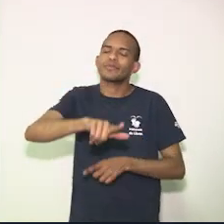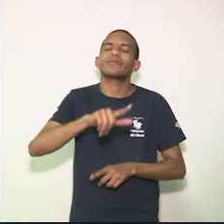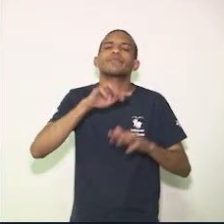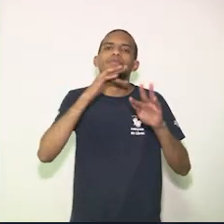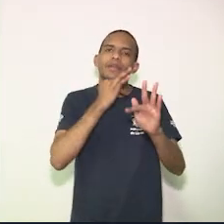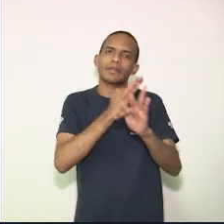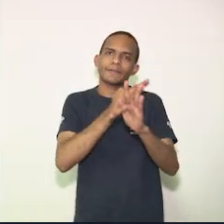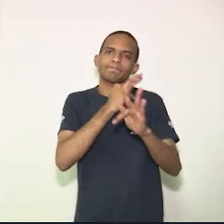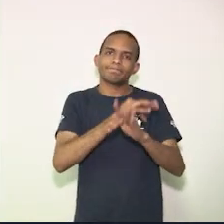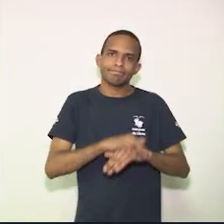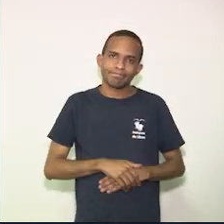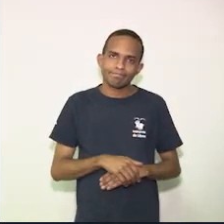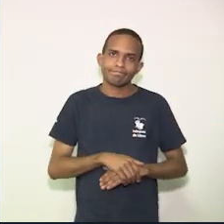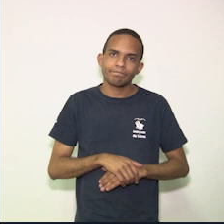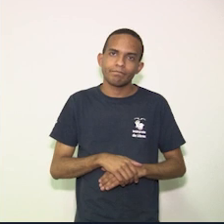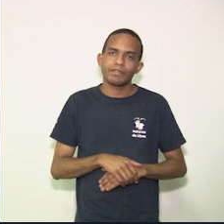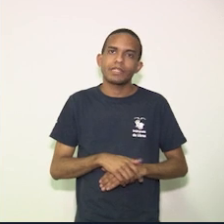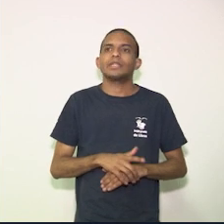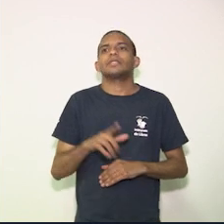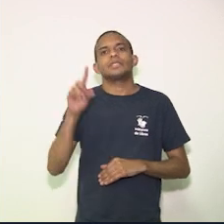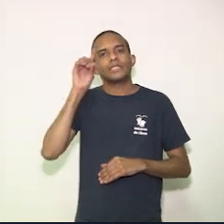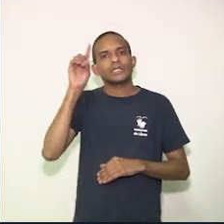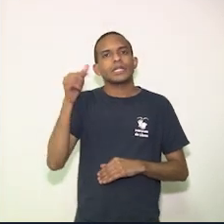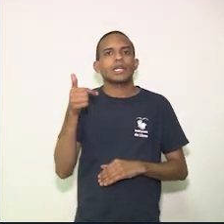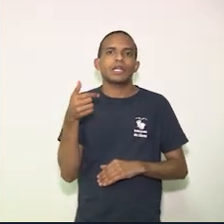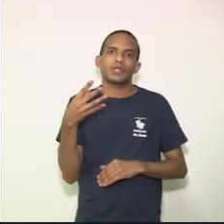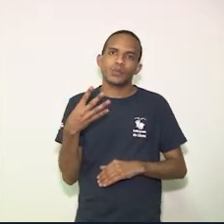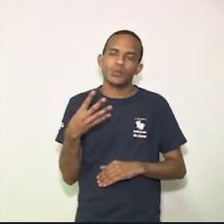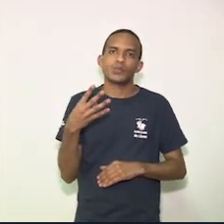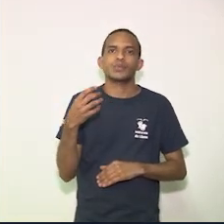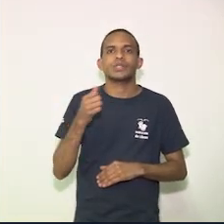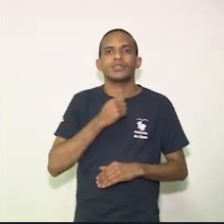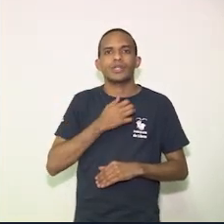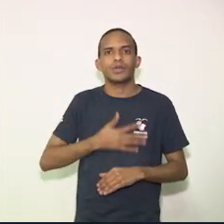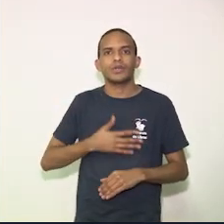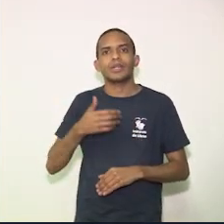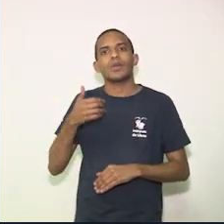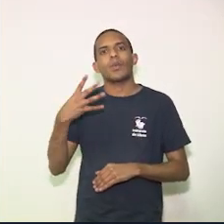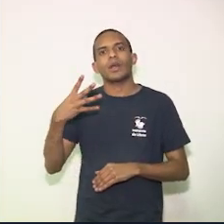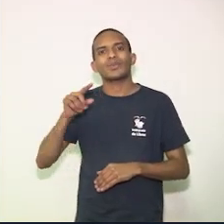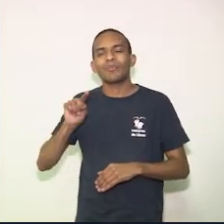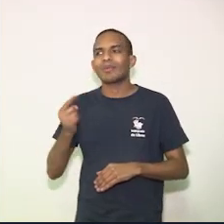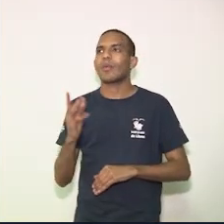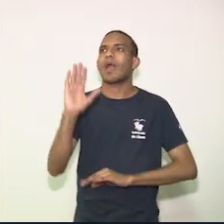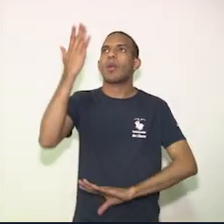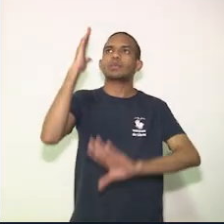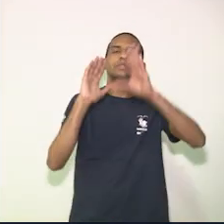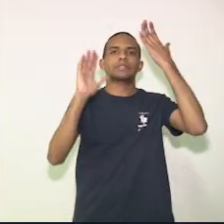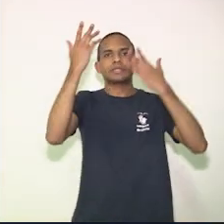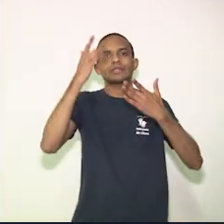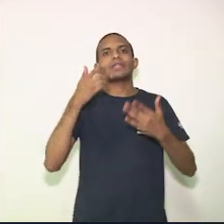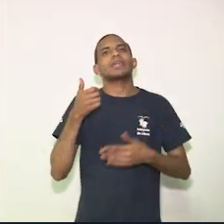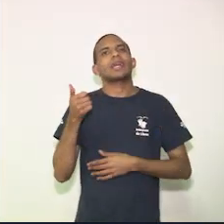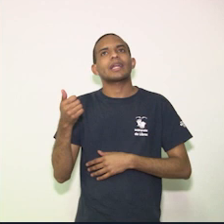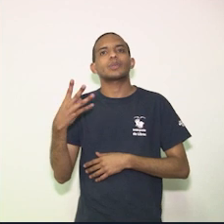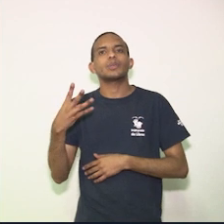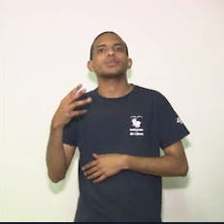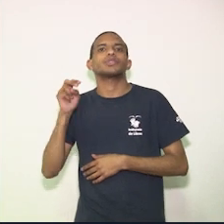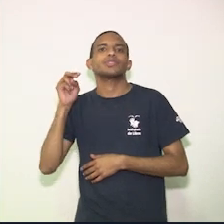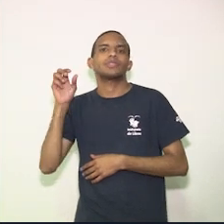aí nós vimos, em 14/8, 4.064 novos casos, em